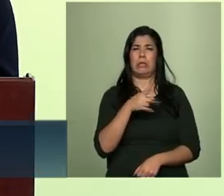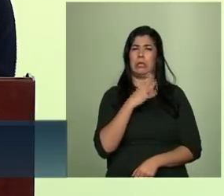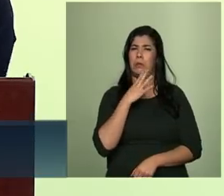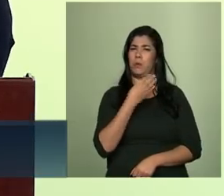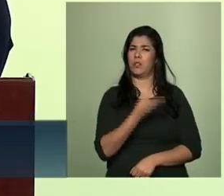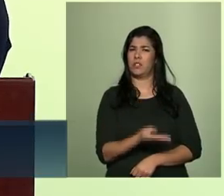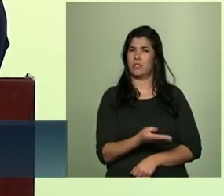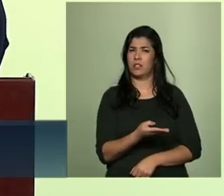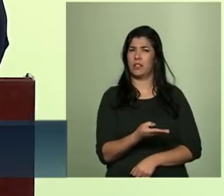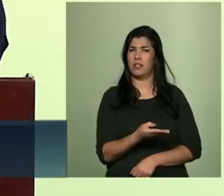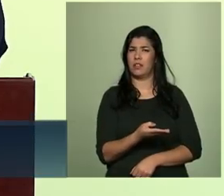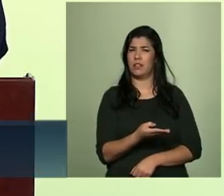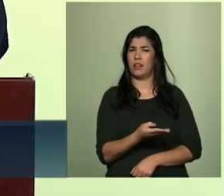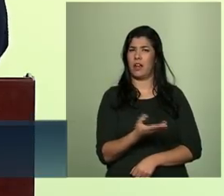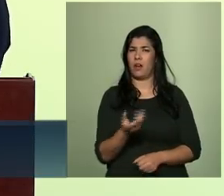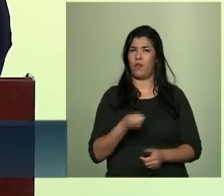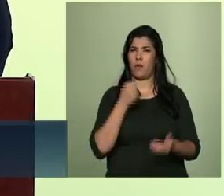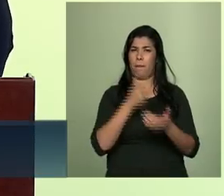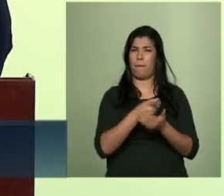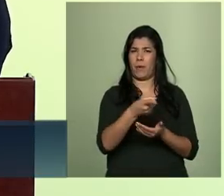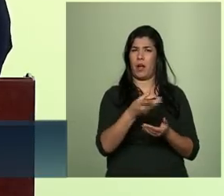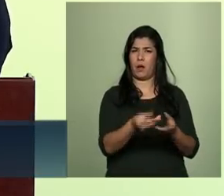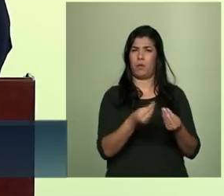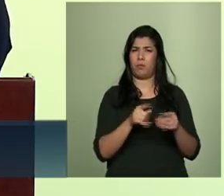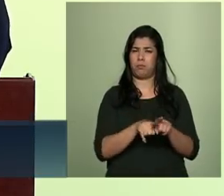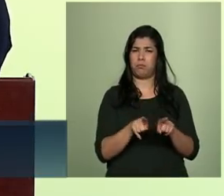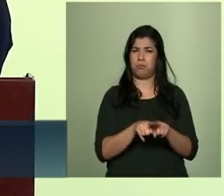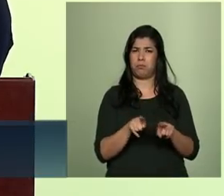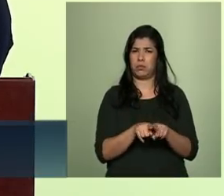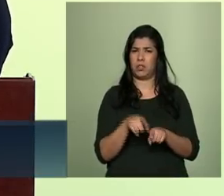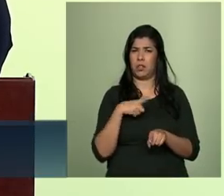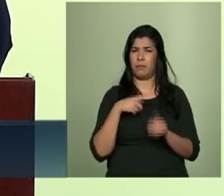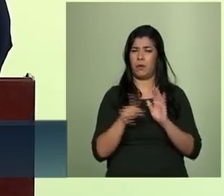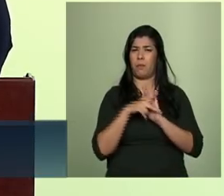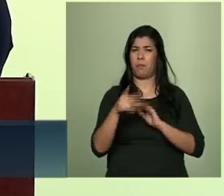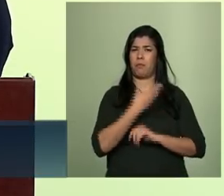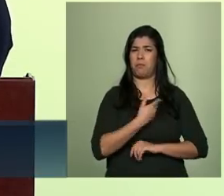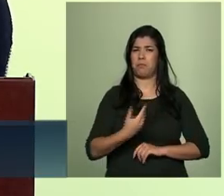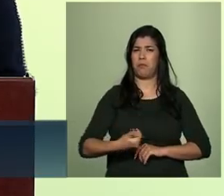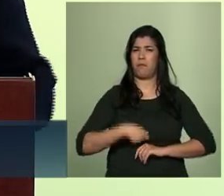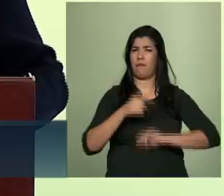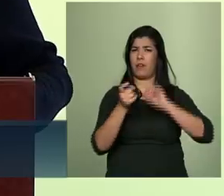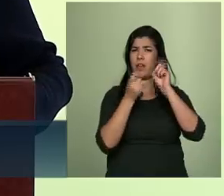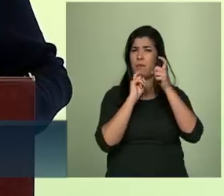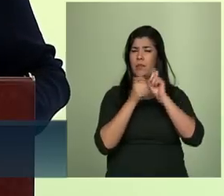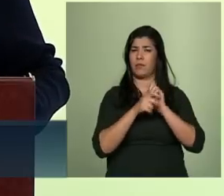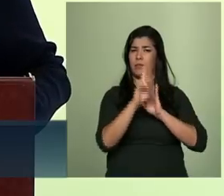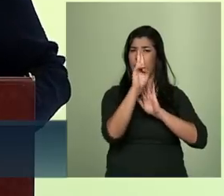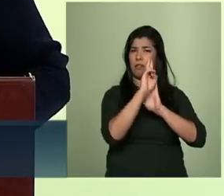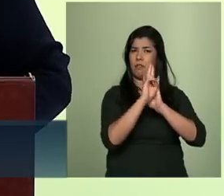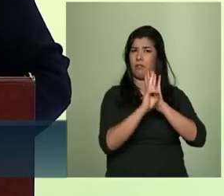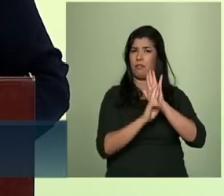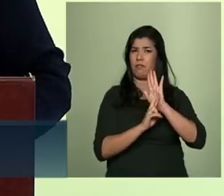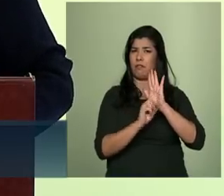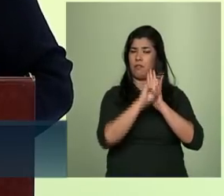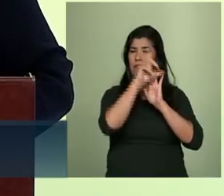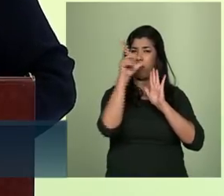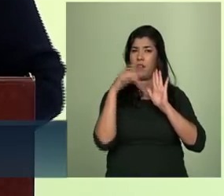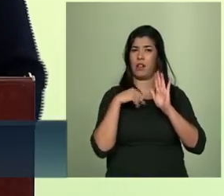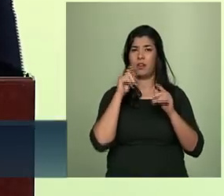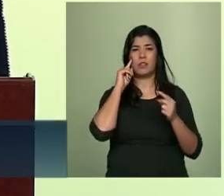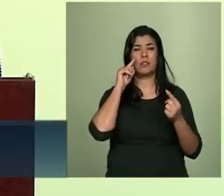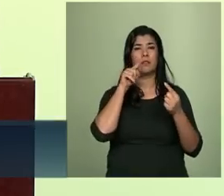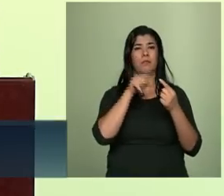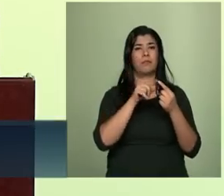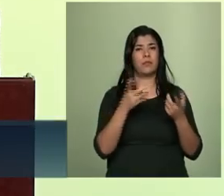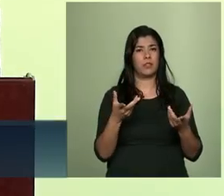você paga e vai repartir o benefício num fundo que a União vai administrar. Então, se passa a ter regras claras e vamos para o mundo